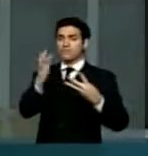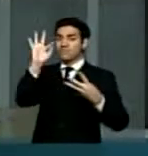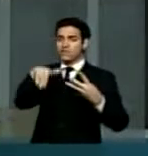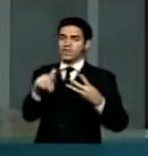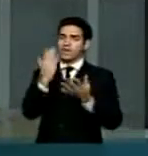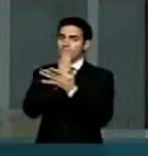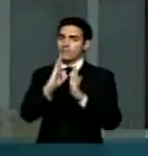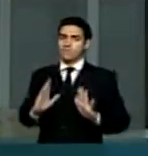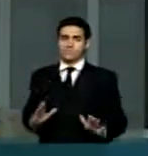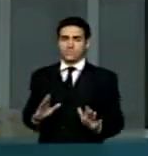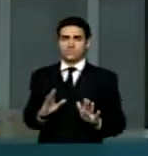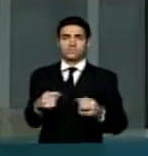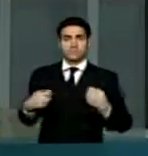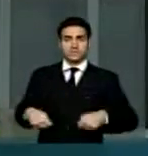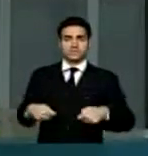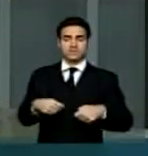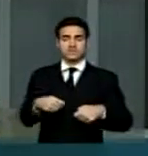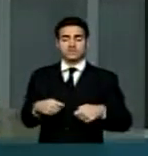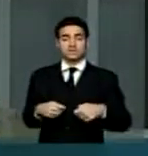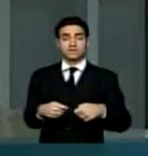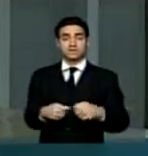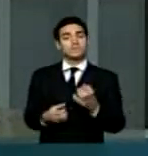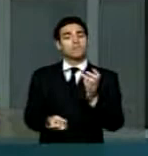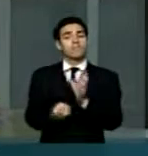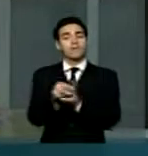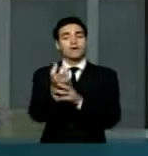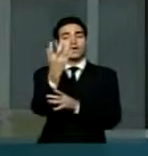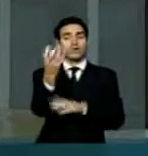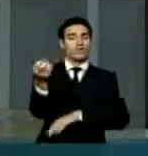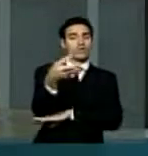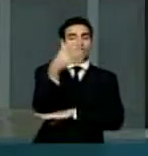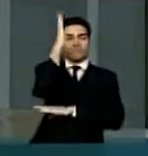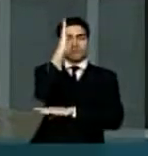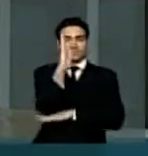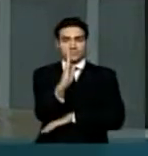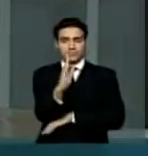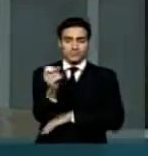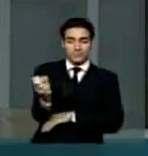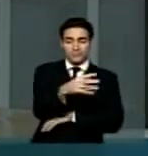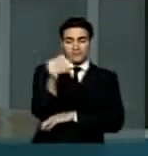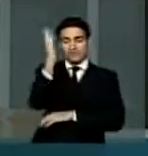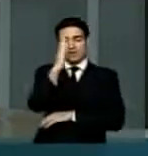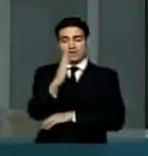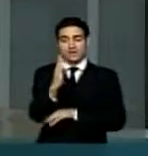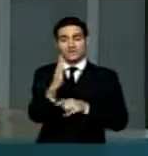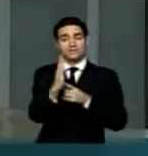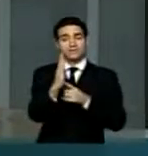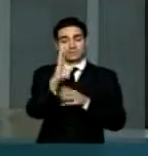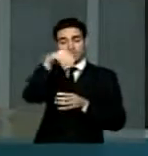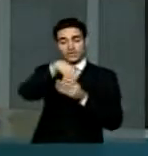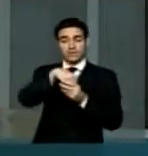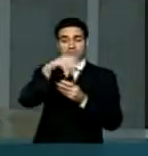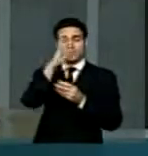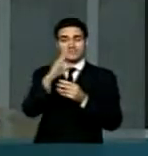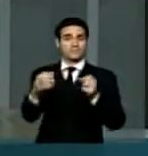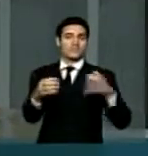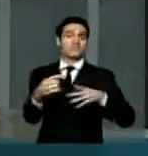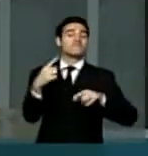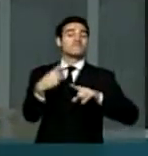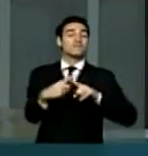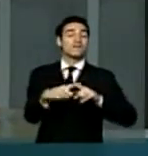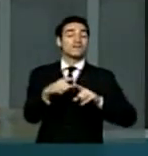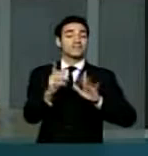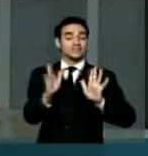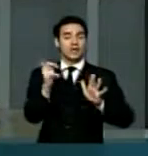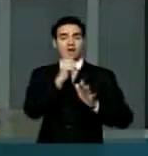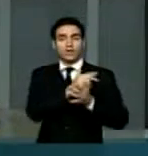fundamentalmente criando um novo Brasil. Como disse ontem, é um novo Brasil dentro de um Brasil novo que